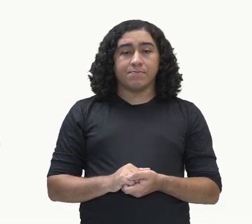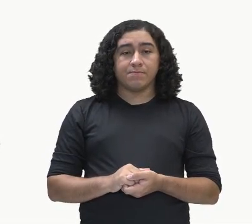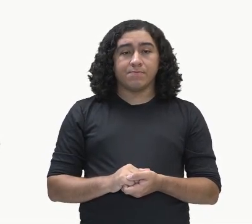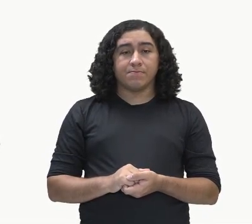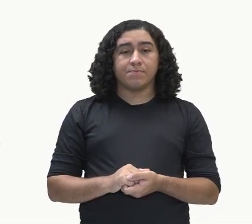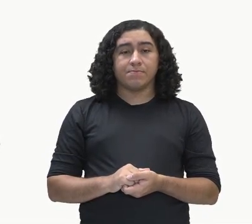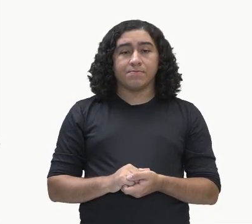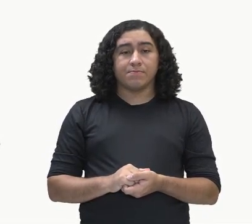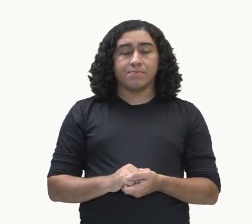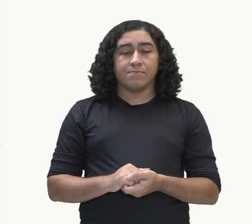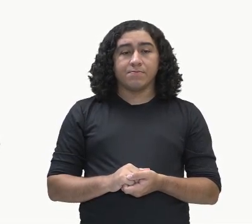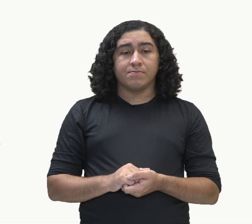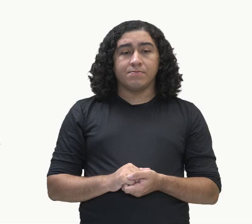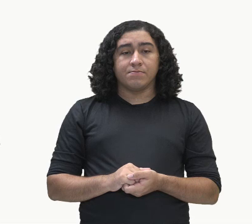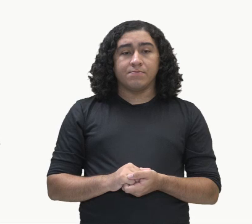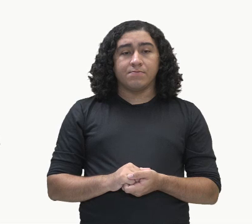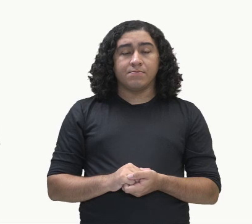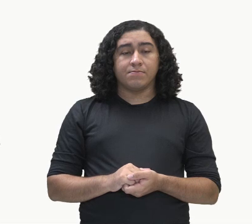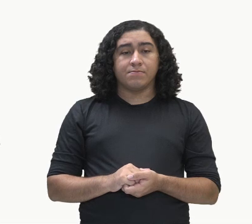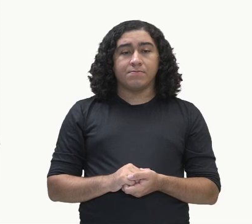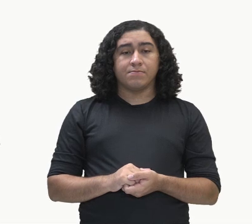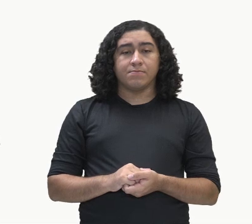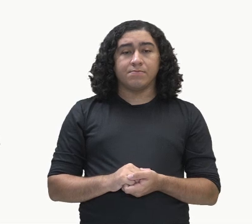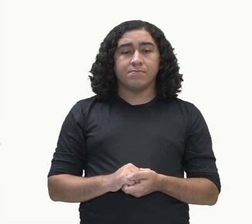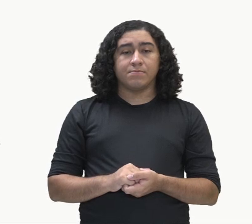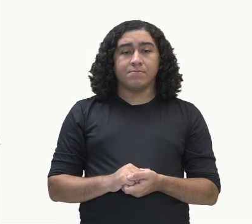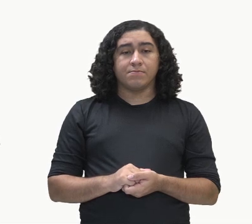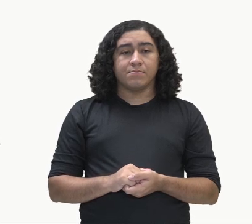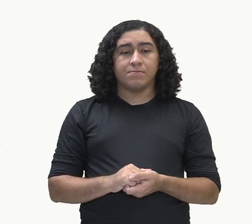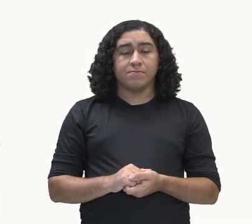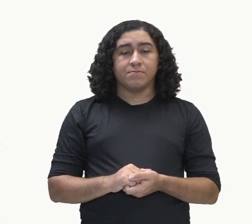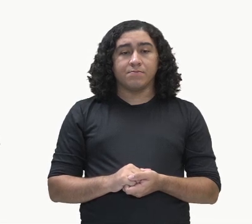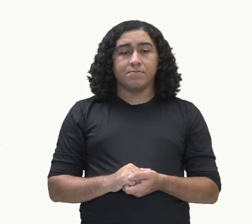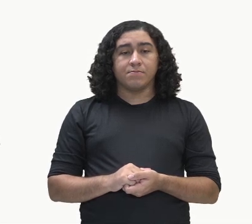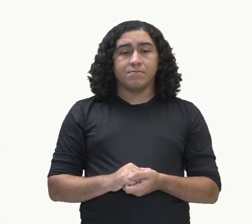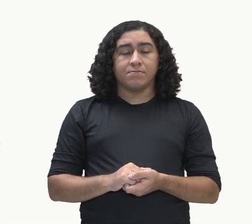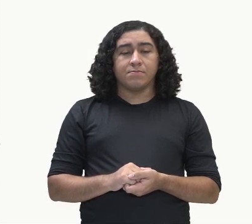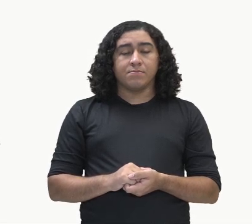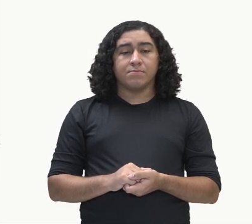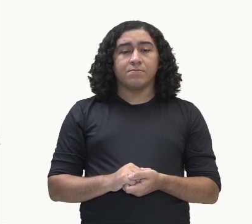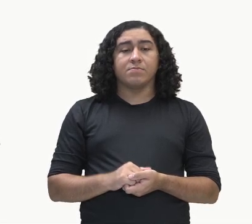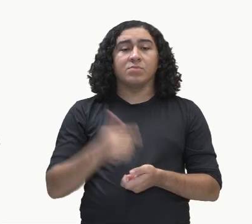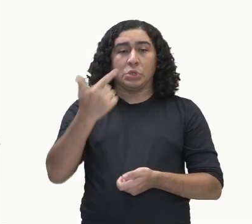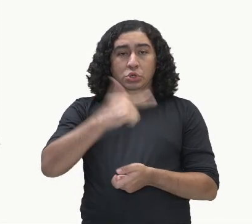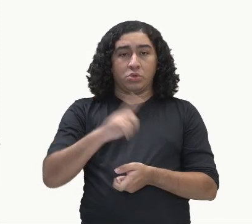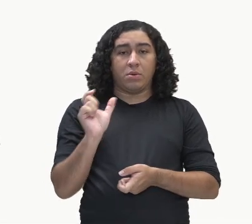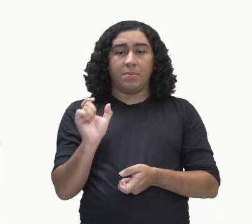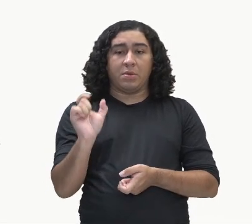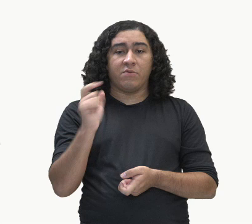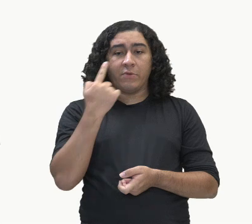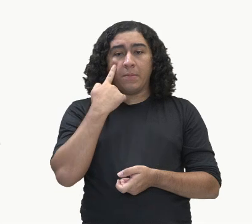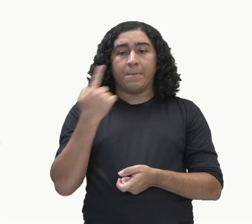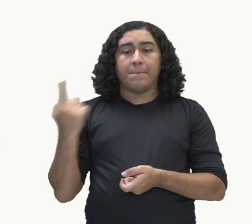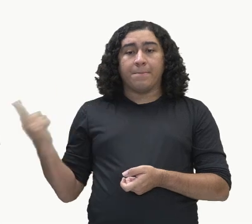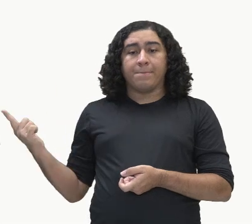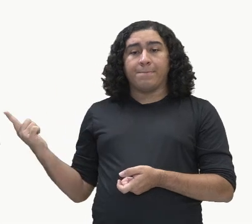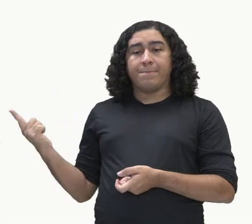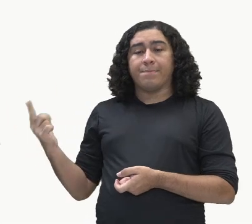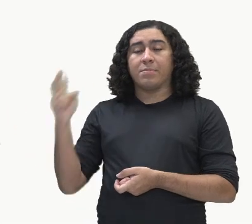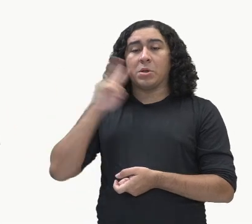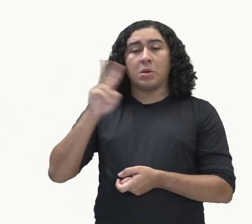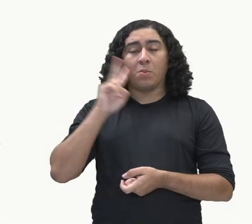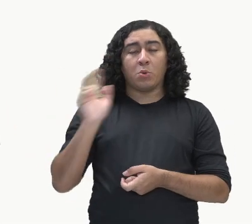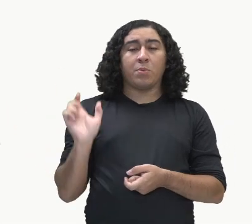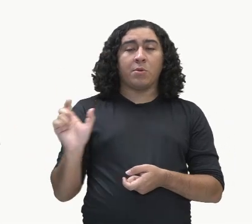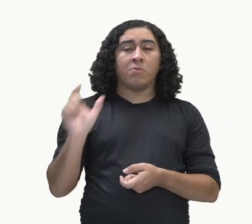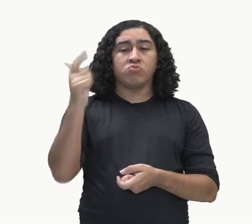coexist peacefully. Multiculturalism. Vou marcar um multiculturalism, também lembrando que é uma palavra